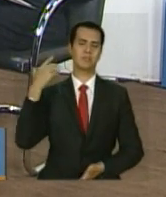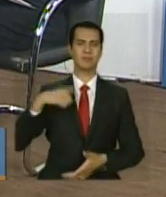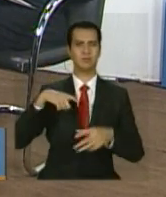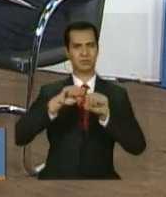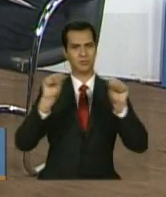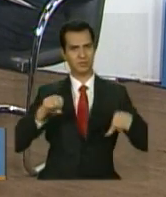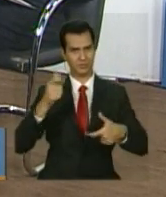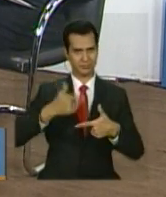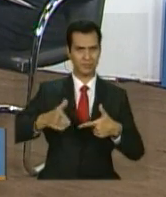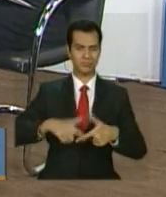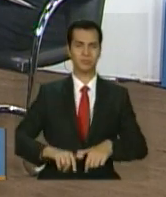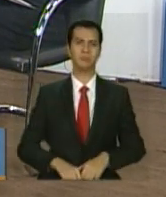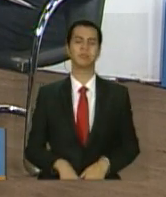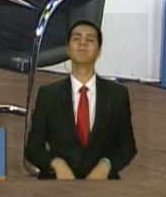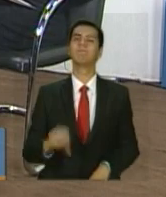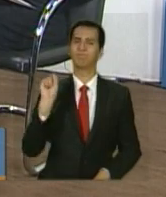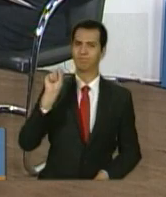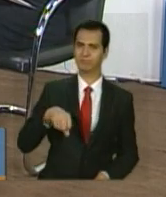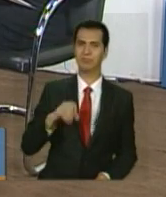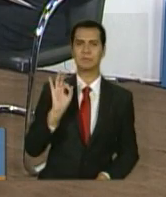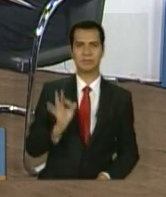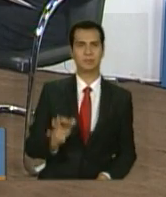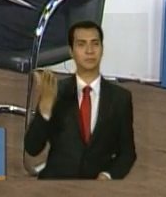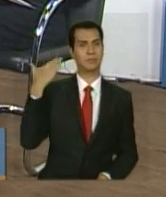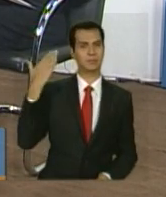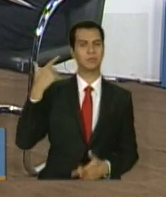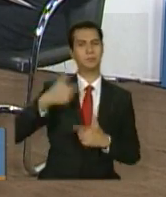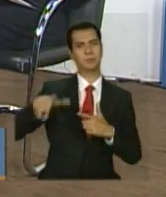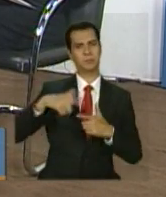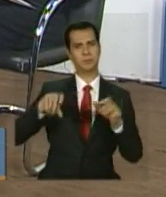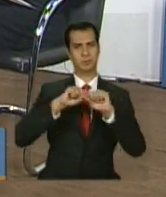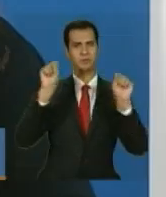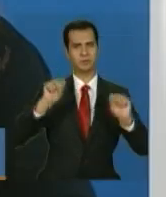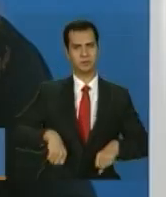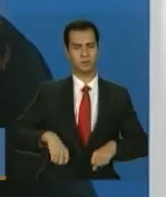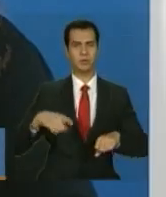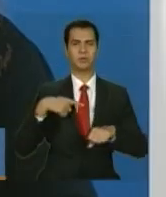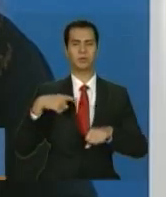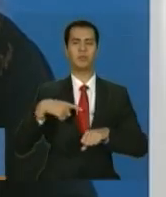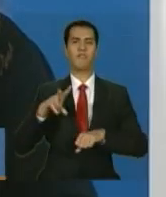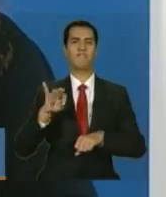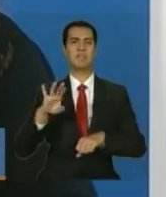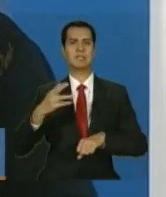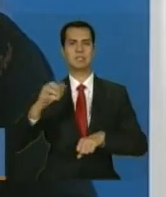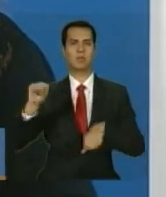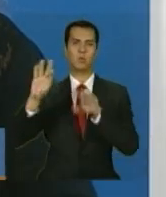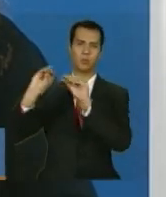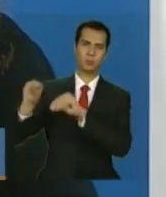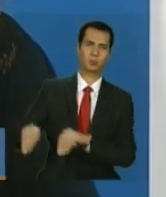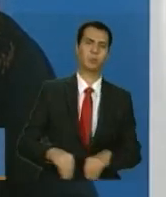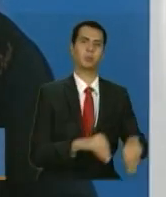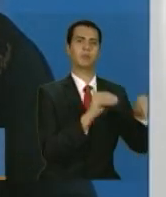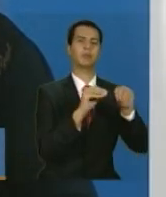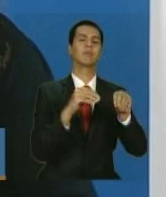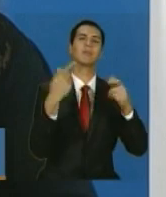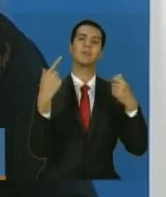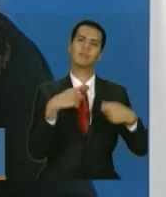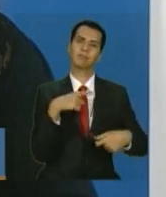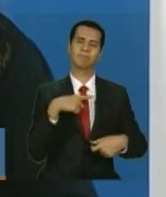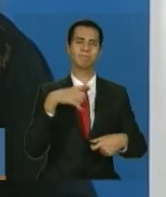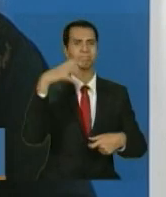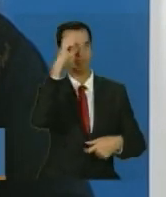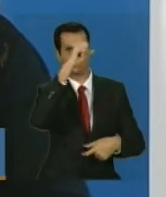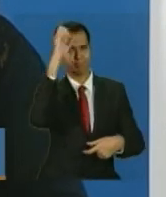ocorreu, pela compreensão de que a mudança da versão do sistema requer uma curva de aprendizado, e para que os